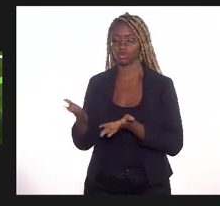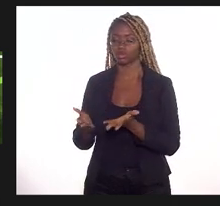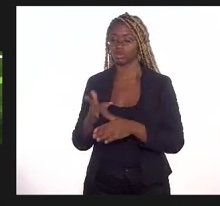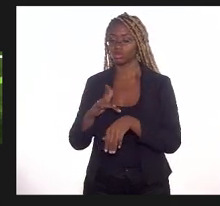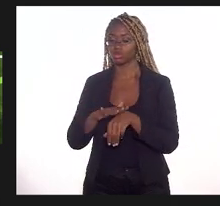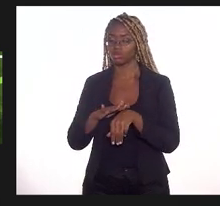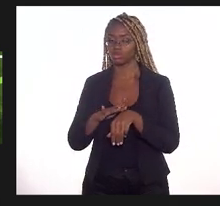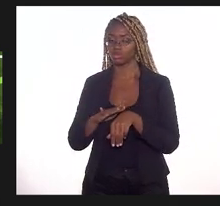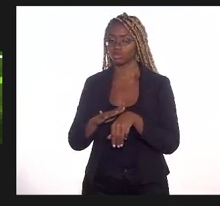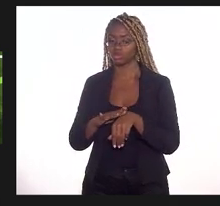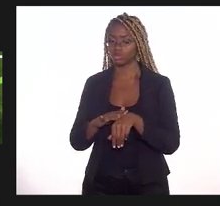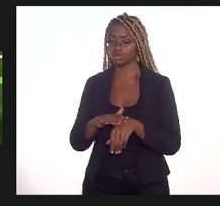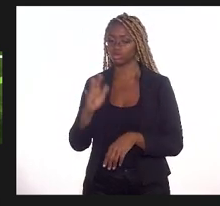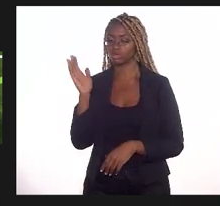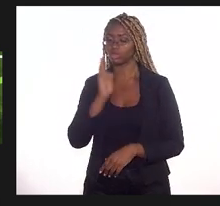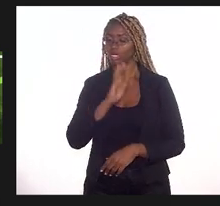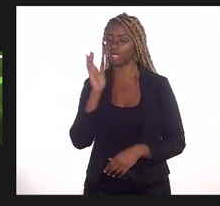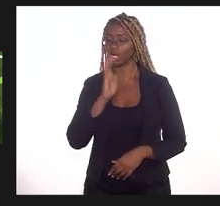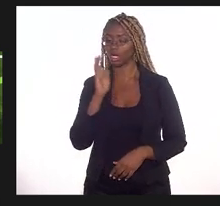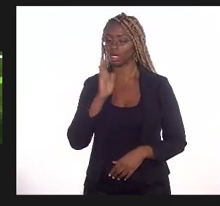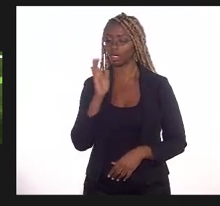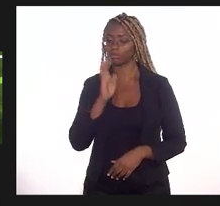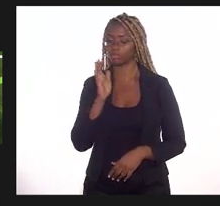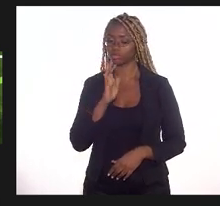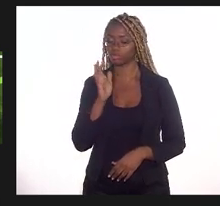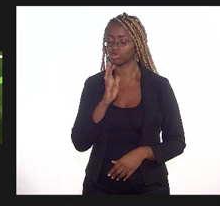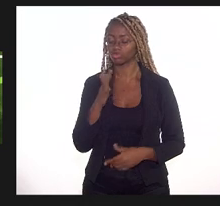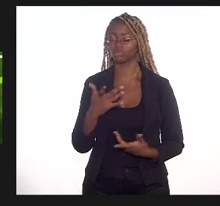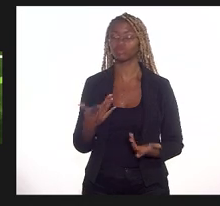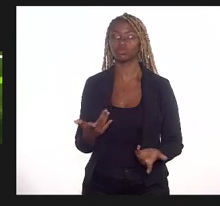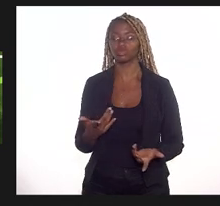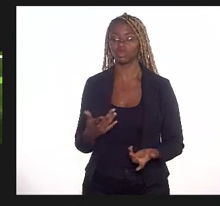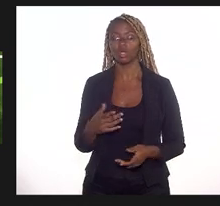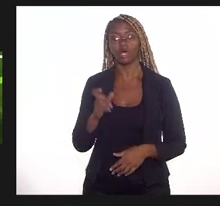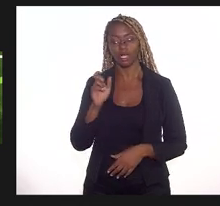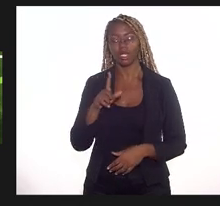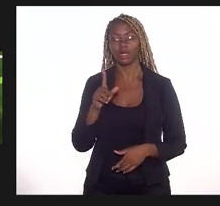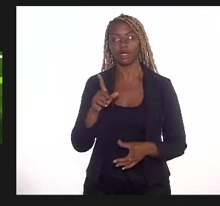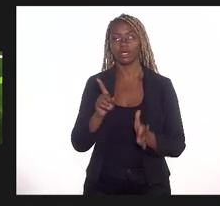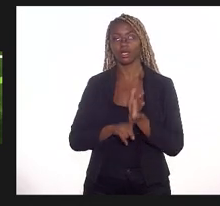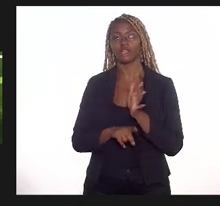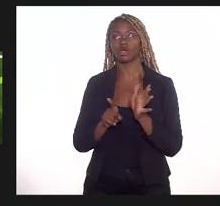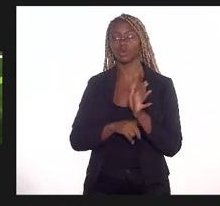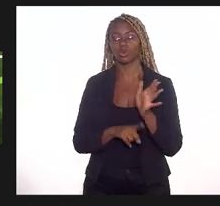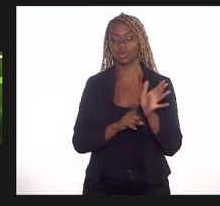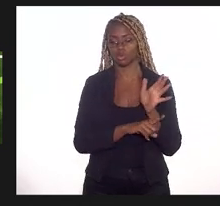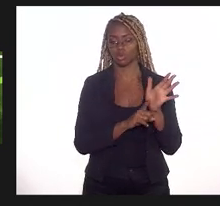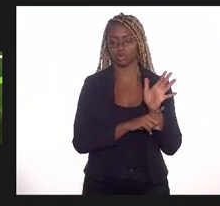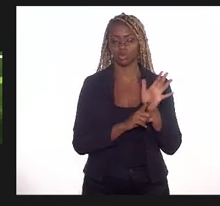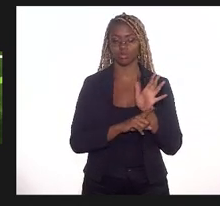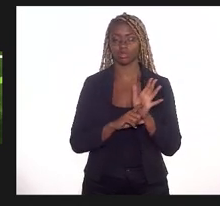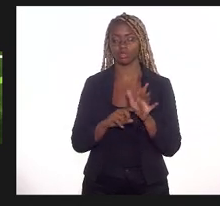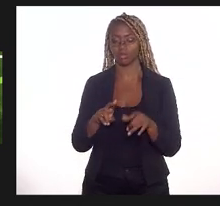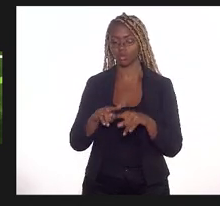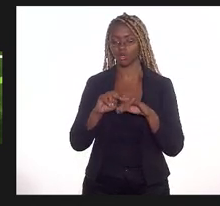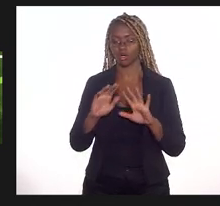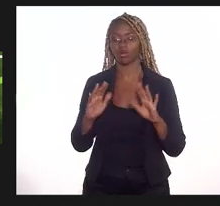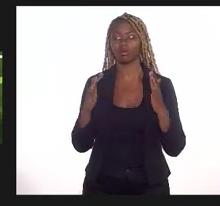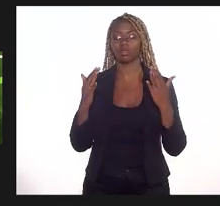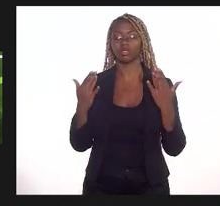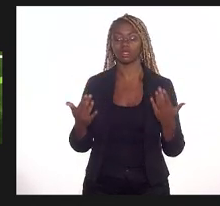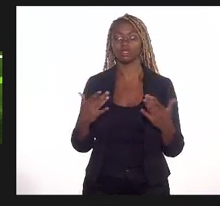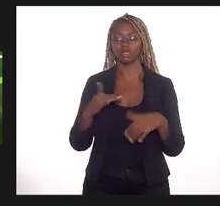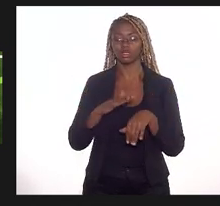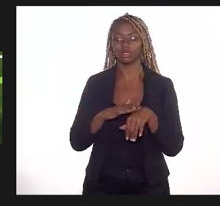o mais precocemente possível é economizar. Porque quando essa doença ela